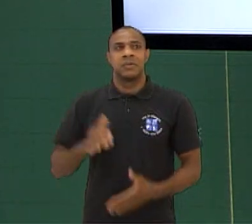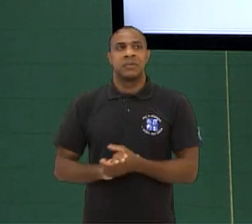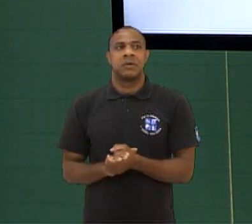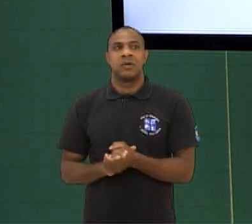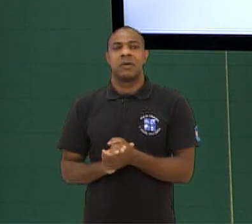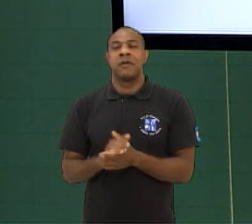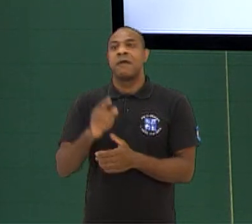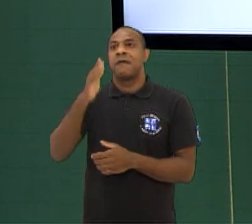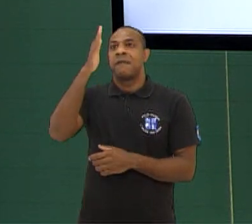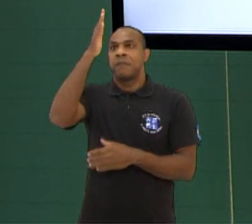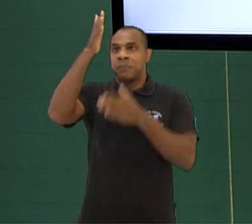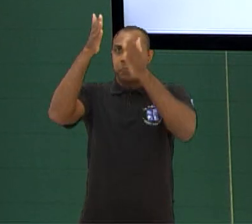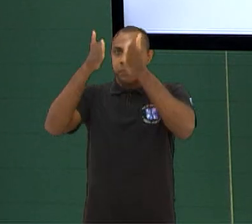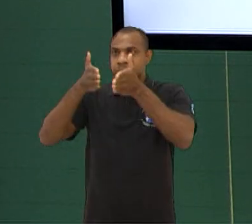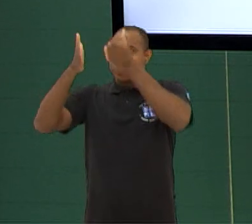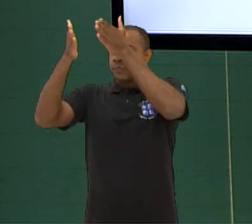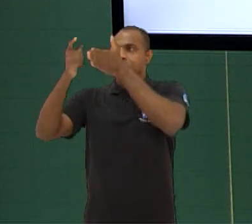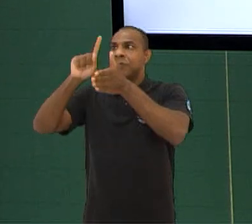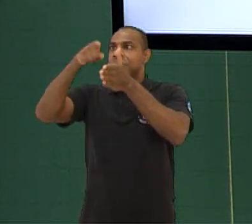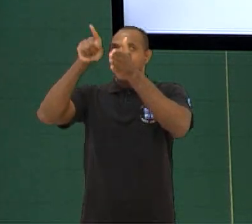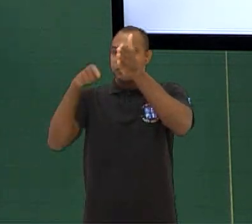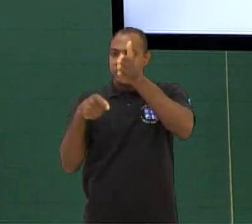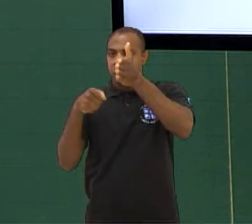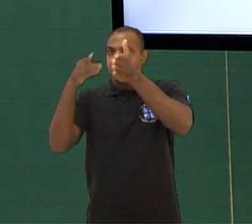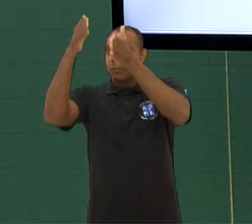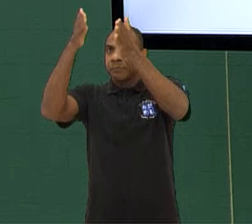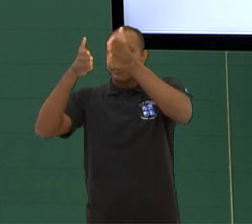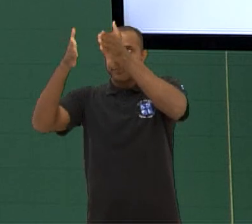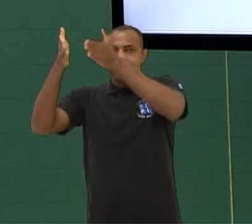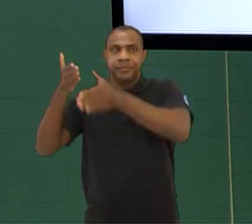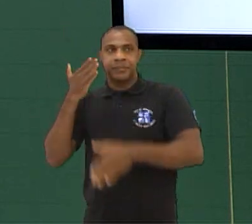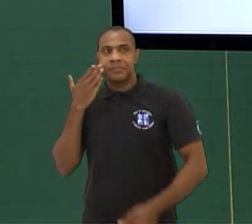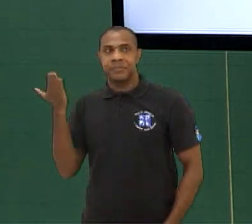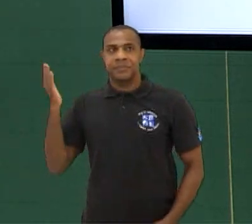aqui no cantinho a conta. 5,1